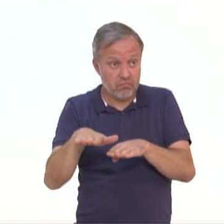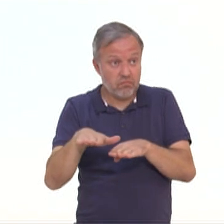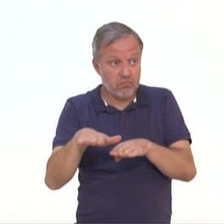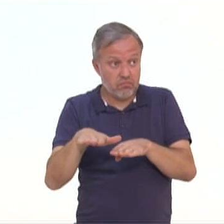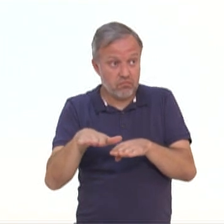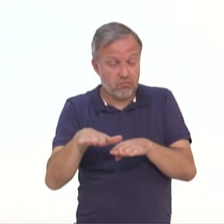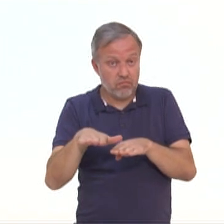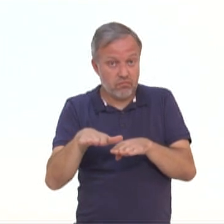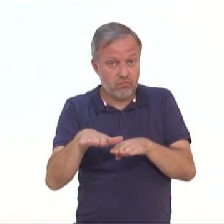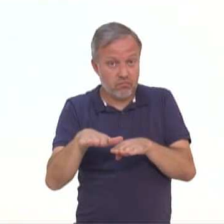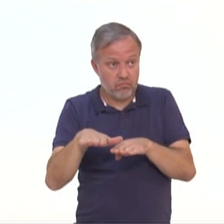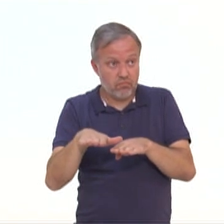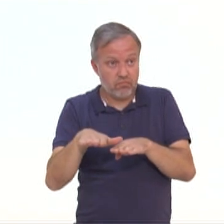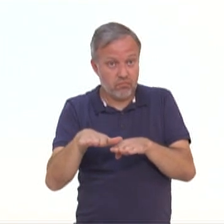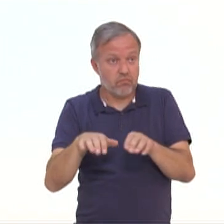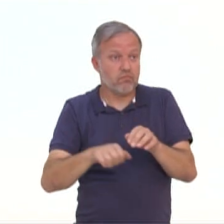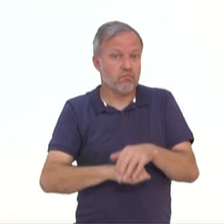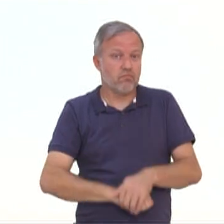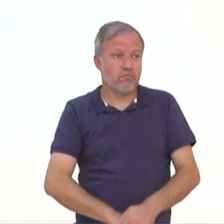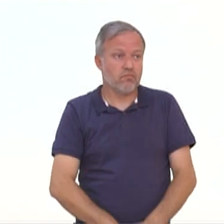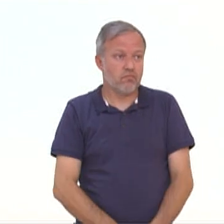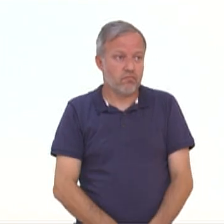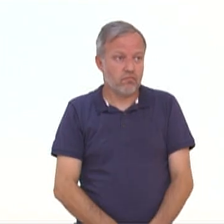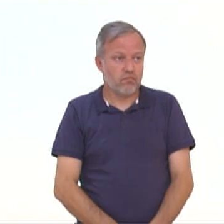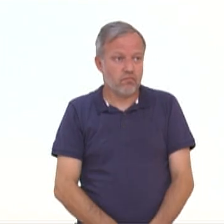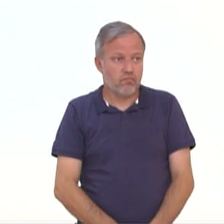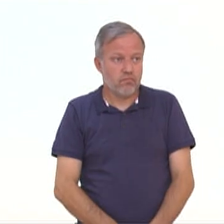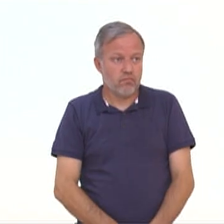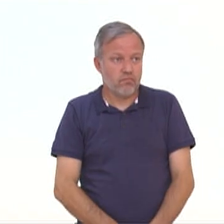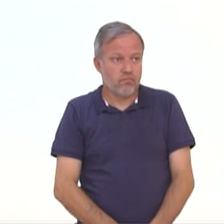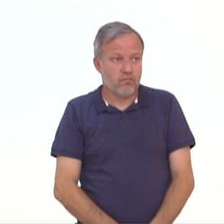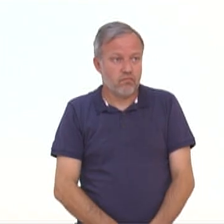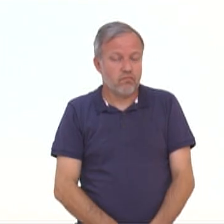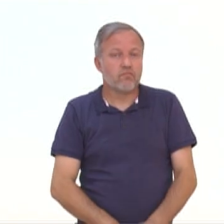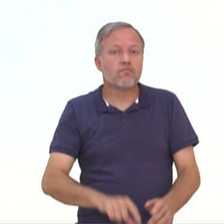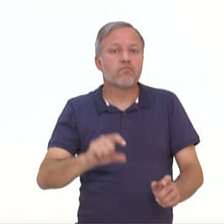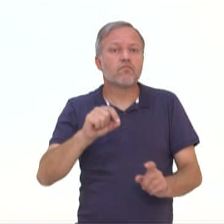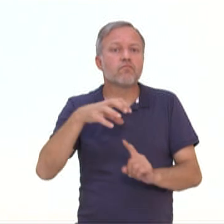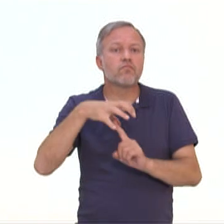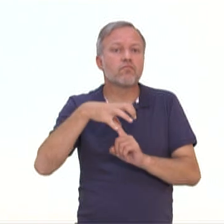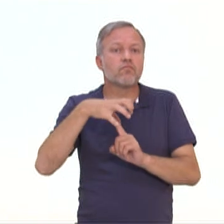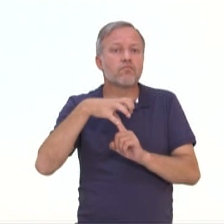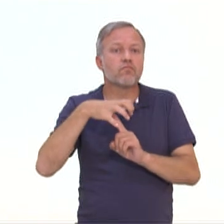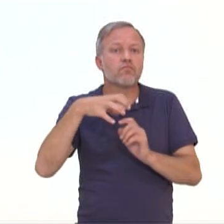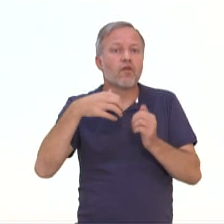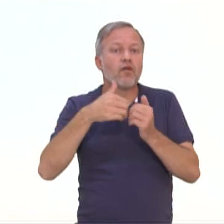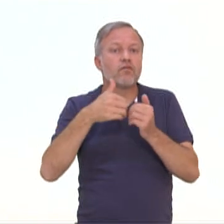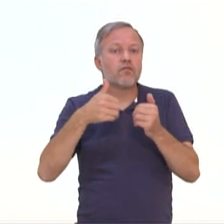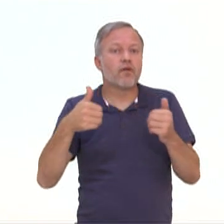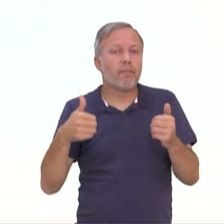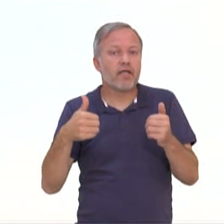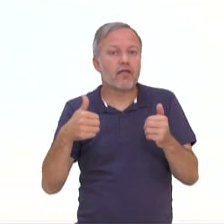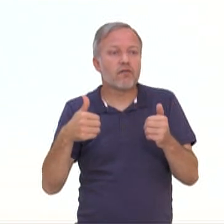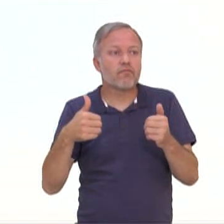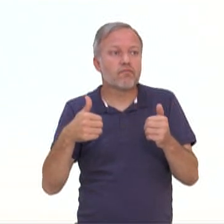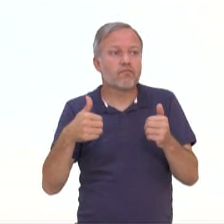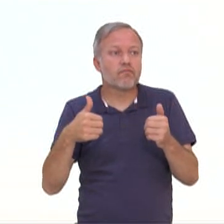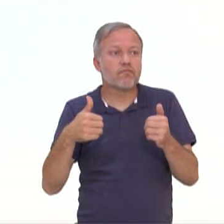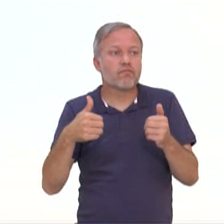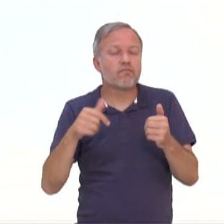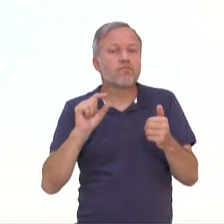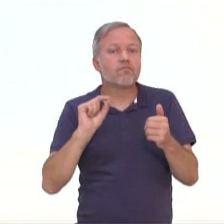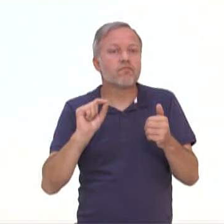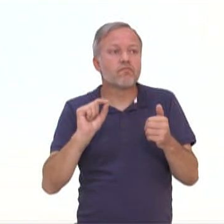celular. Plantas têm parede, fungo tem parede. E aí o que permite que os fungos sejam separados das plantas, que justifique uma